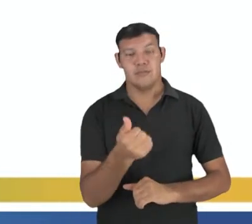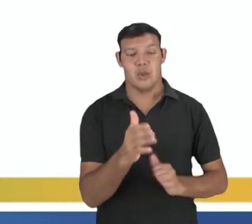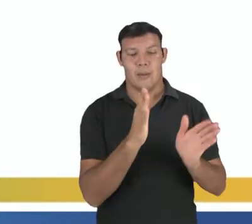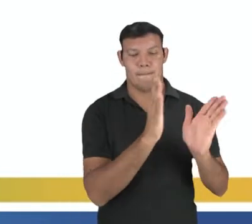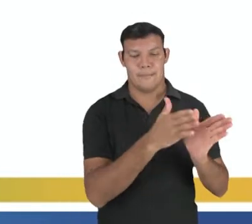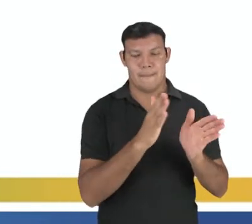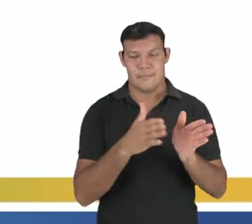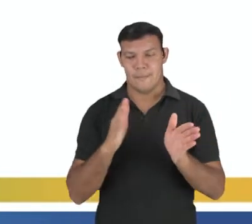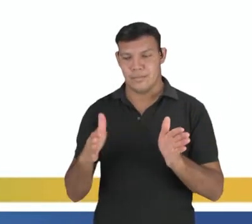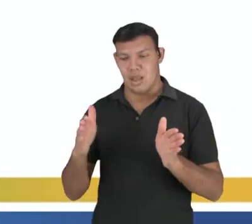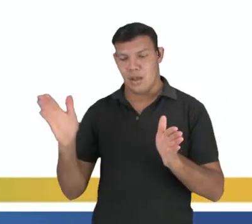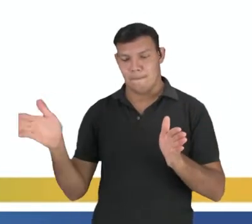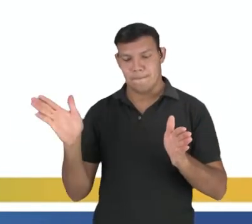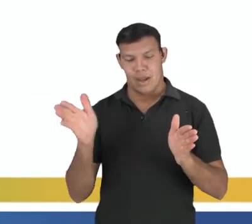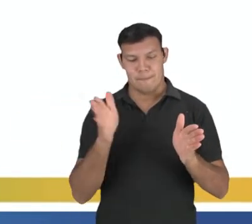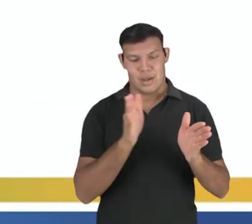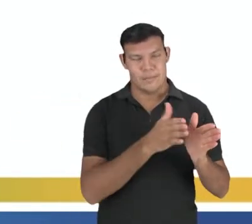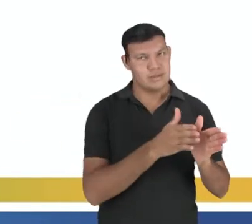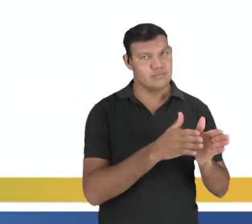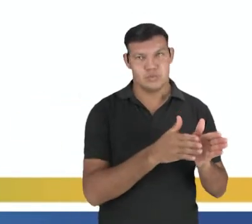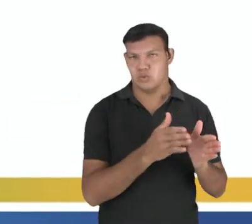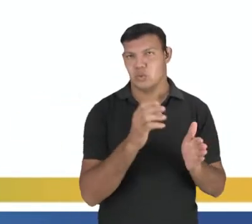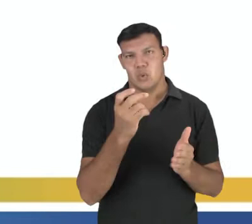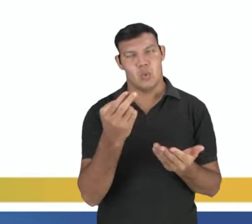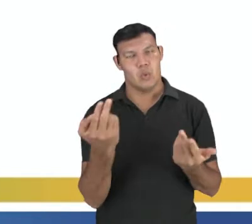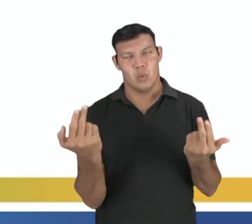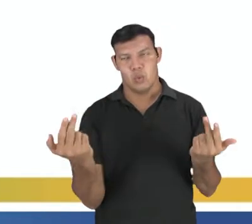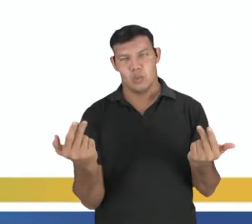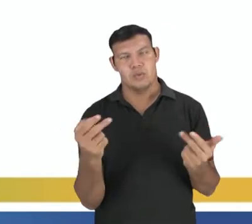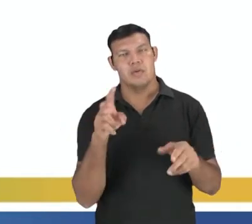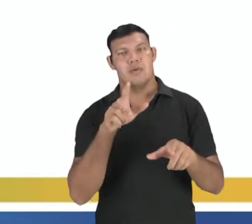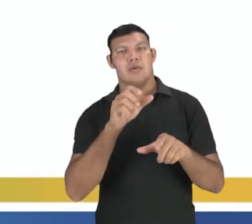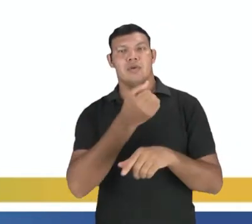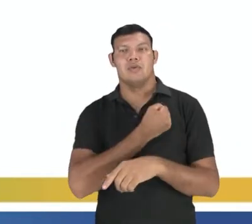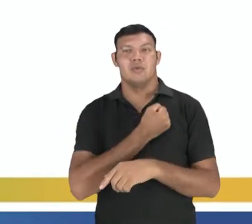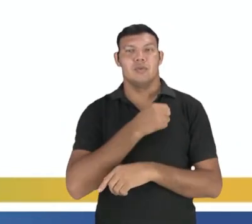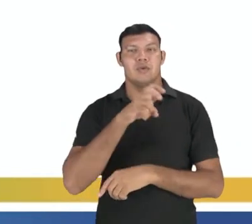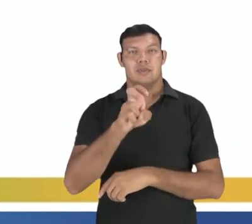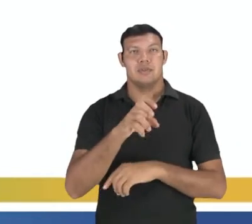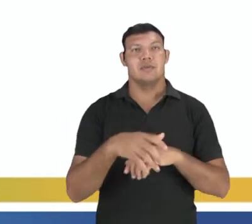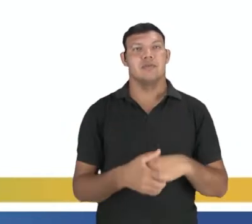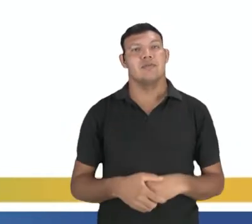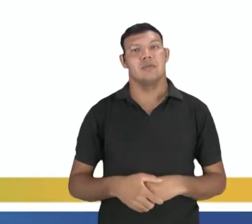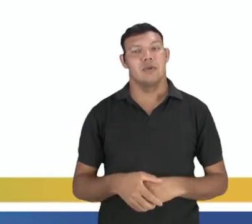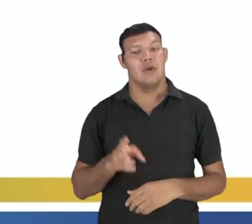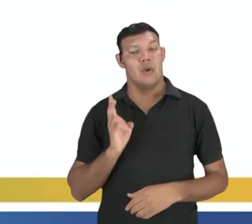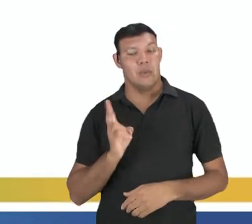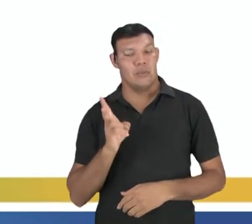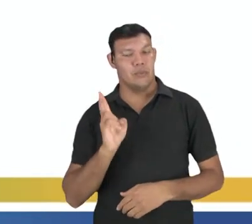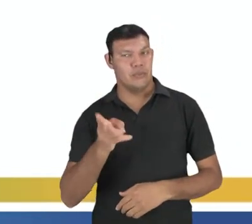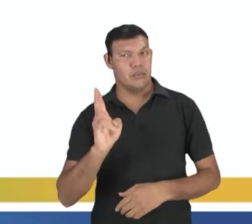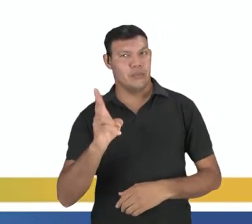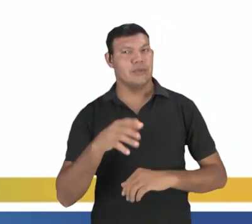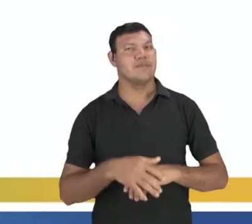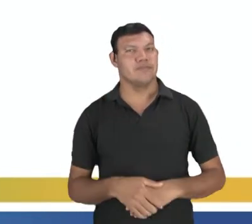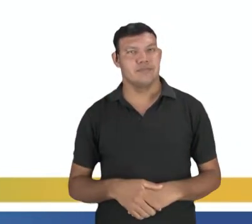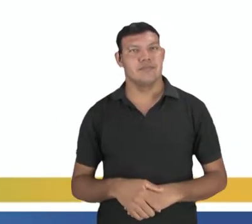tanto crescente, ele vai ser sempre igual a 5. E quando ele é constante? Para que aquelas